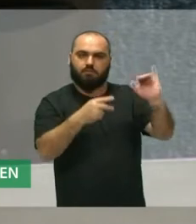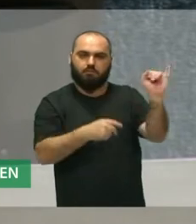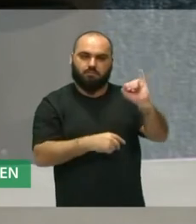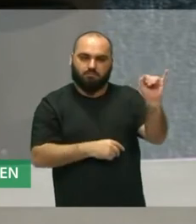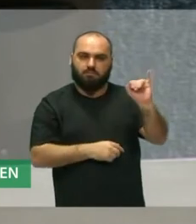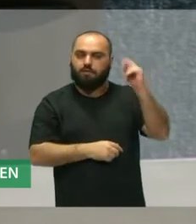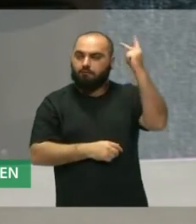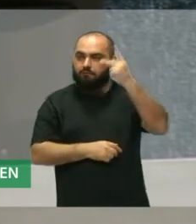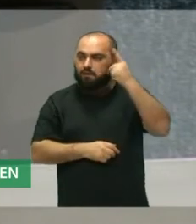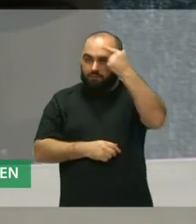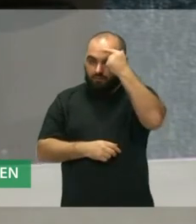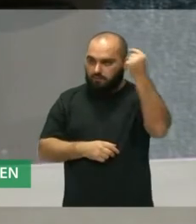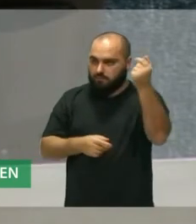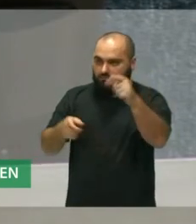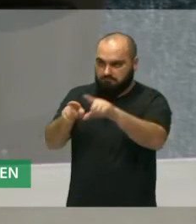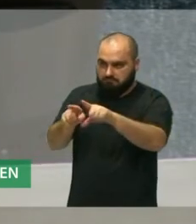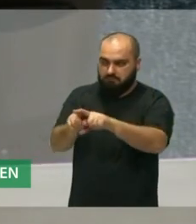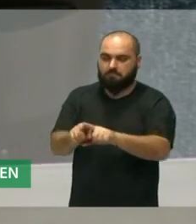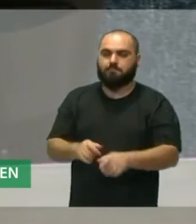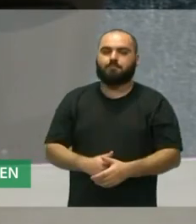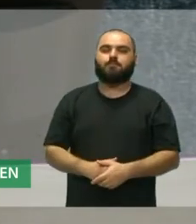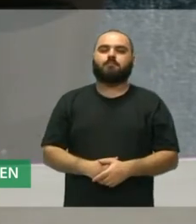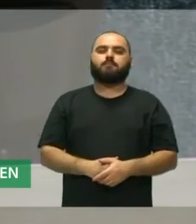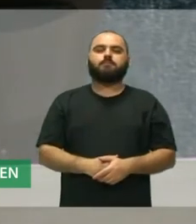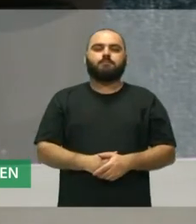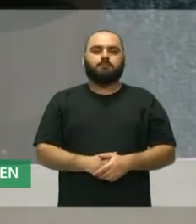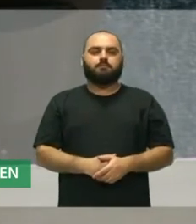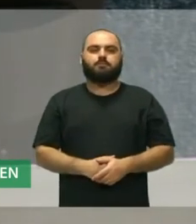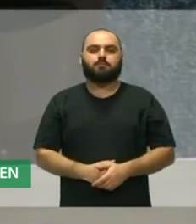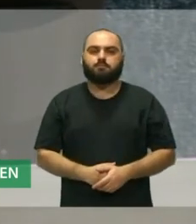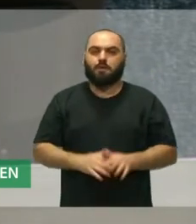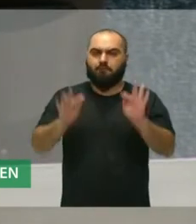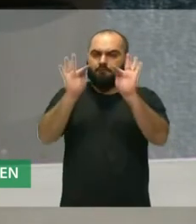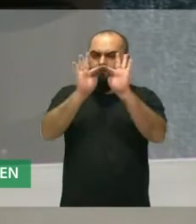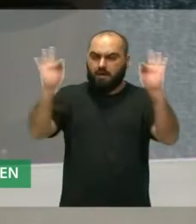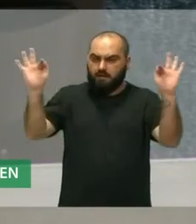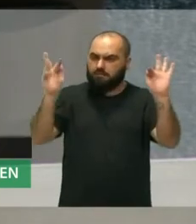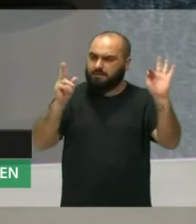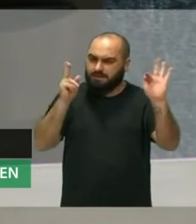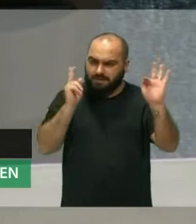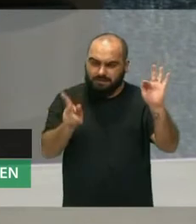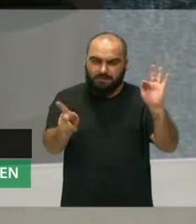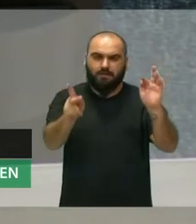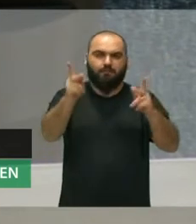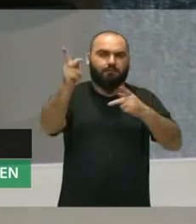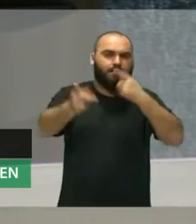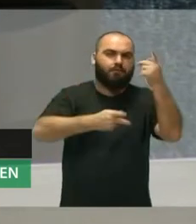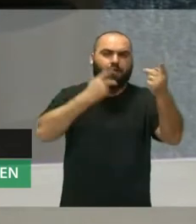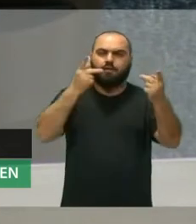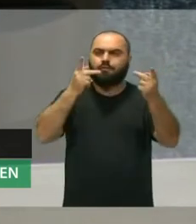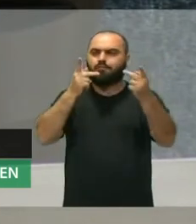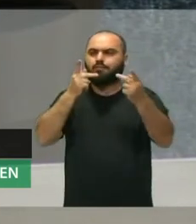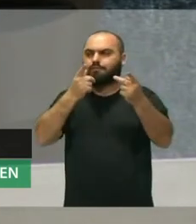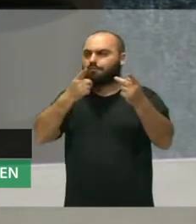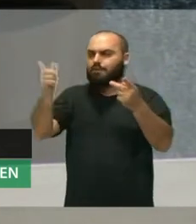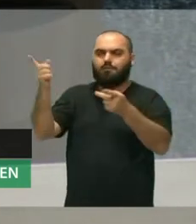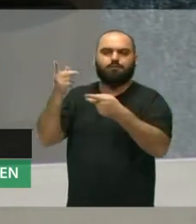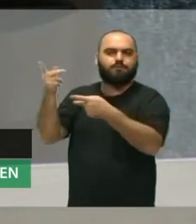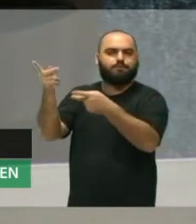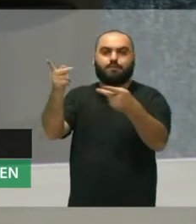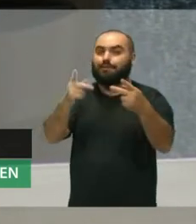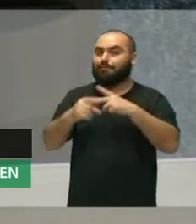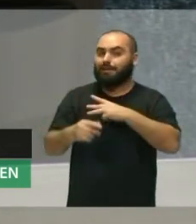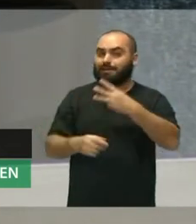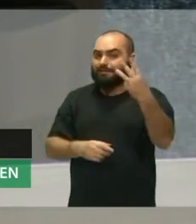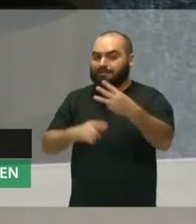vereador Rubens também. E eu quero deixar aqui uma frase que eu sempre digo em todos os lugares que eu vou. Existem três coisas que